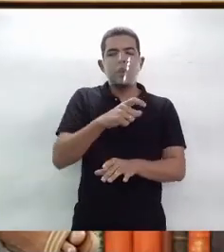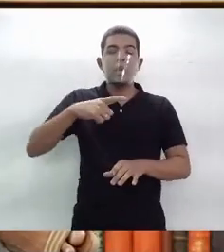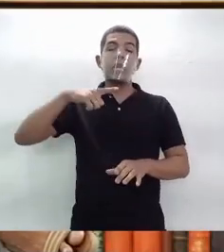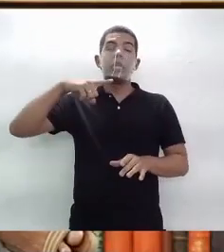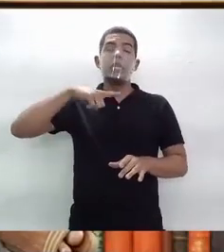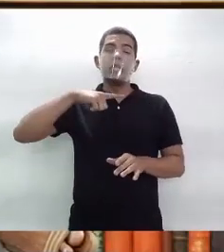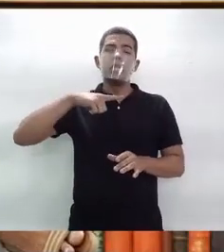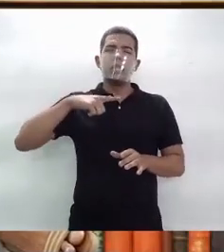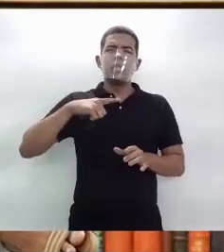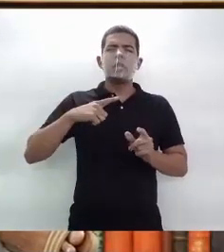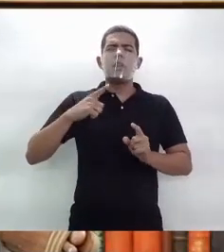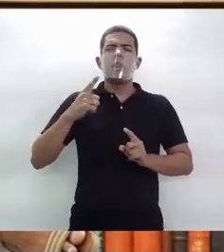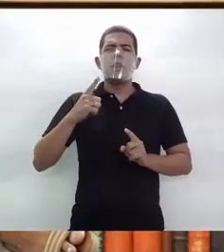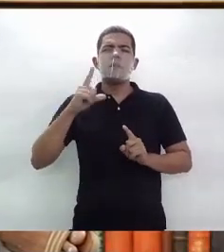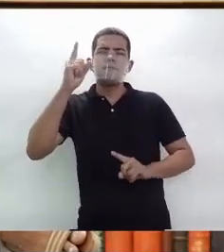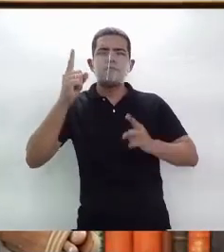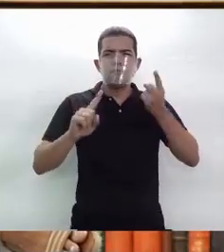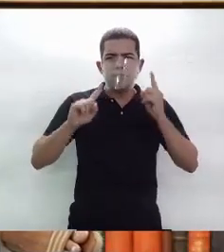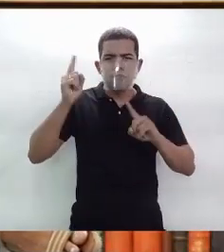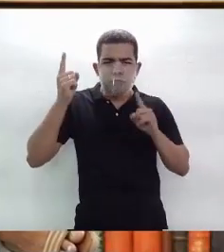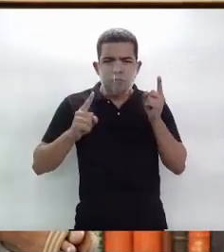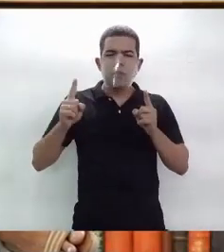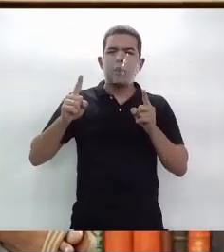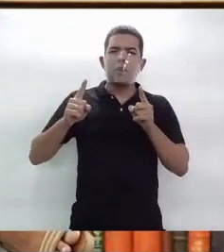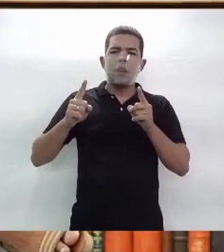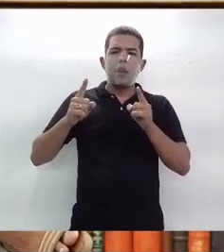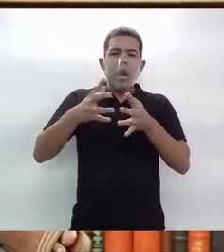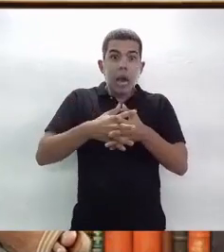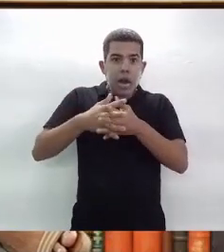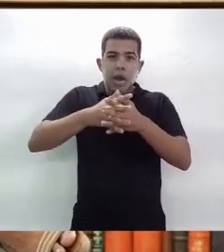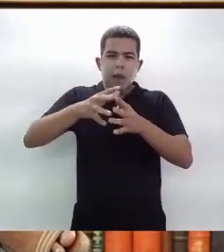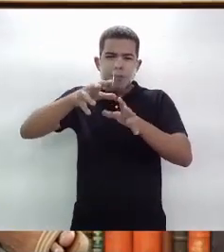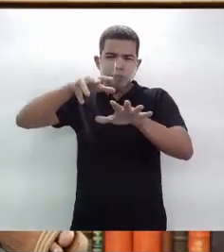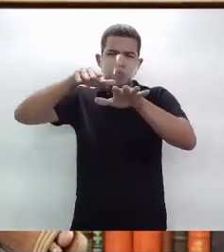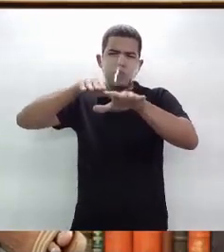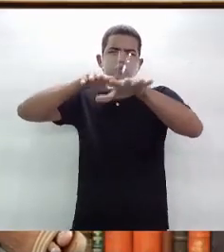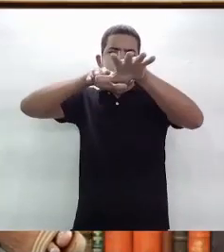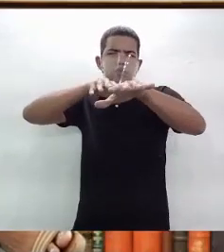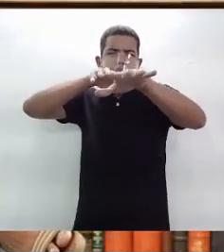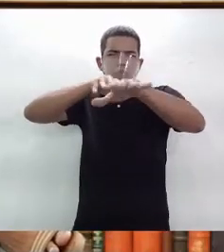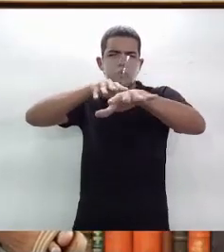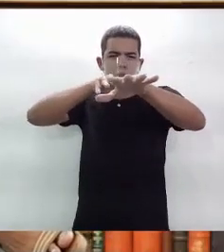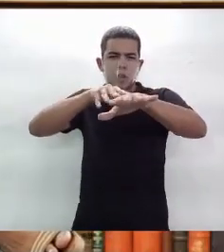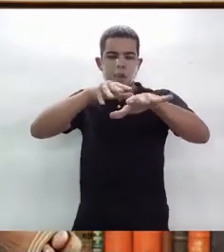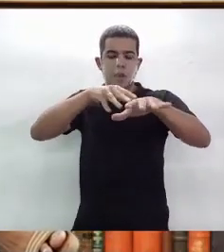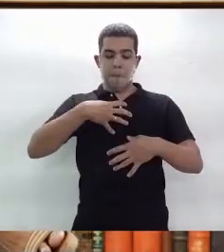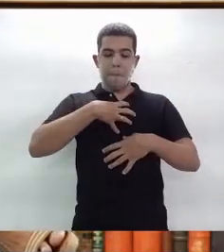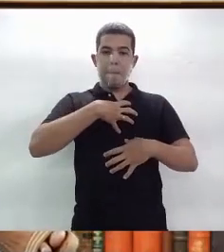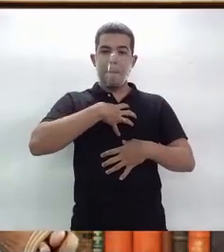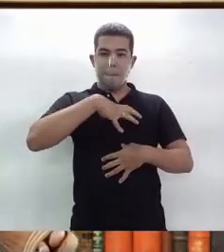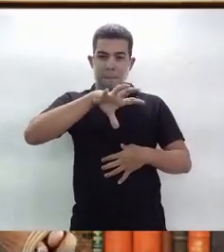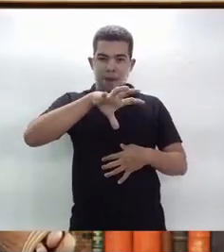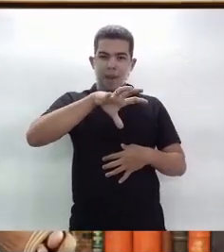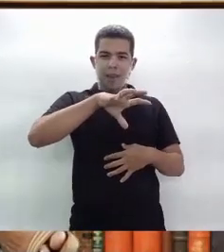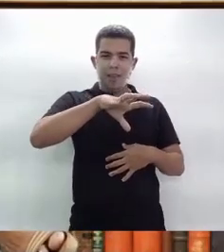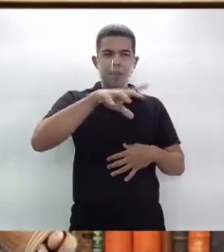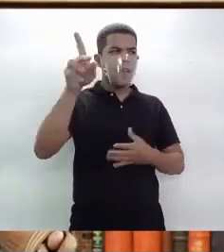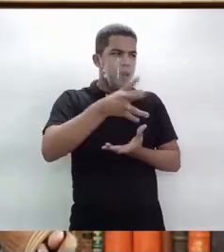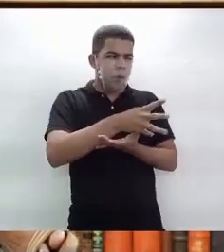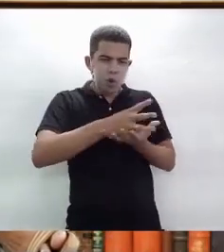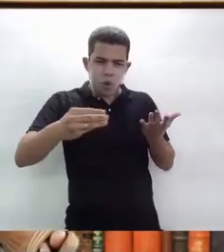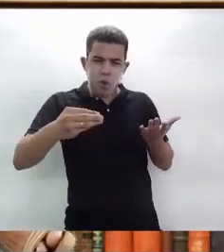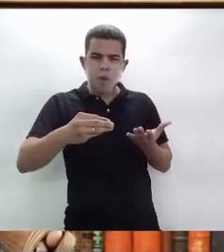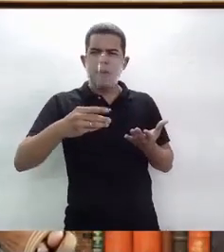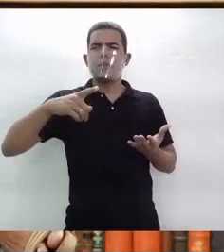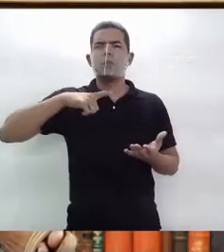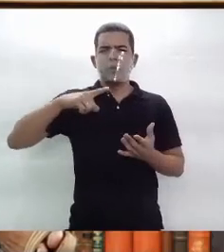existe no carnaval, assim como os trios elétricos vieram para cá, os trios elétricos saíram da Bahia e foram para lá. A ideia